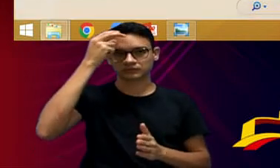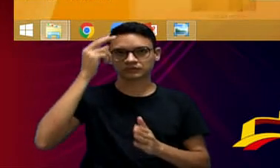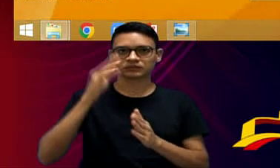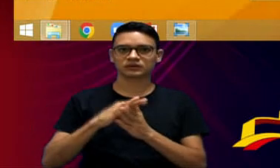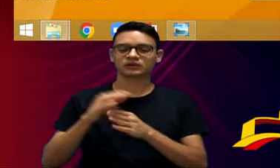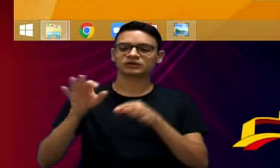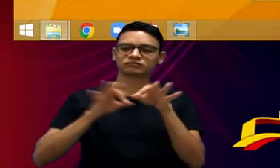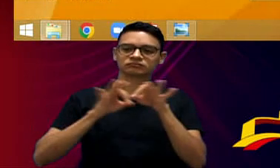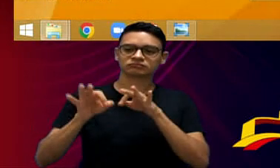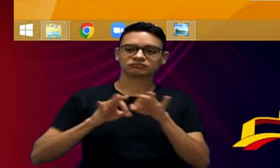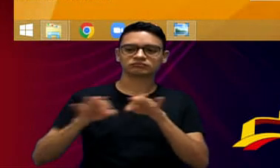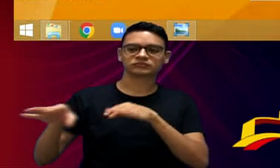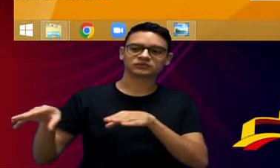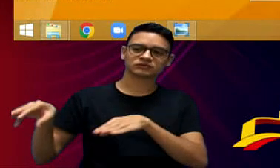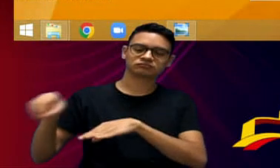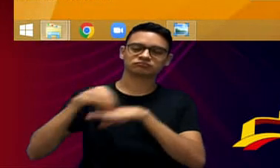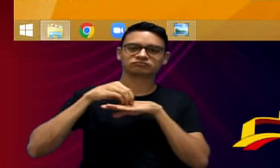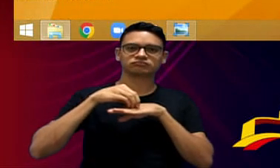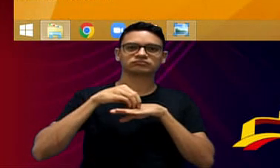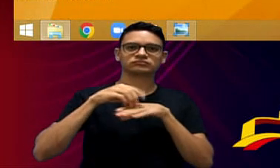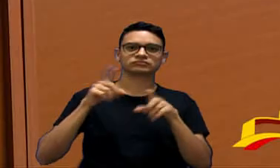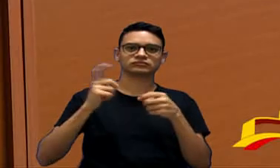ordem na casa.